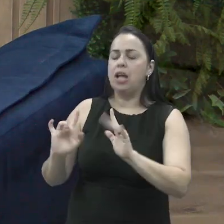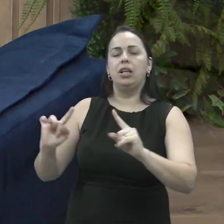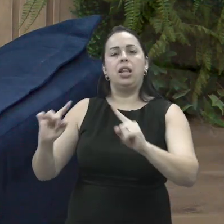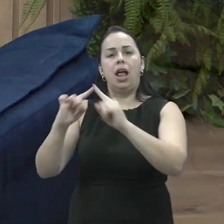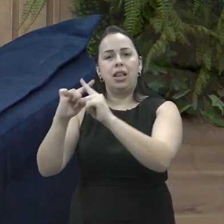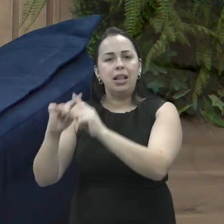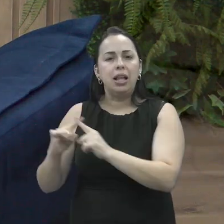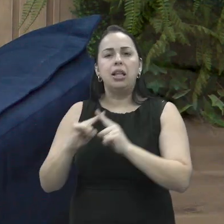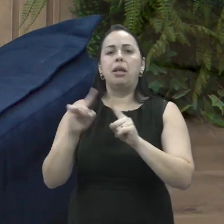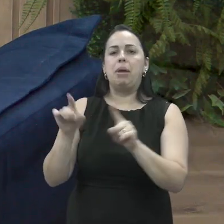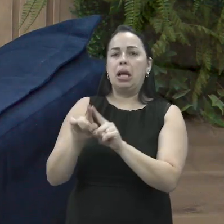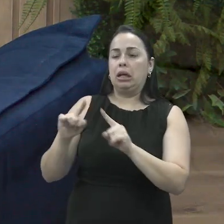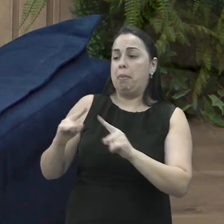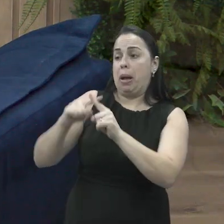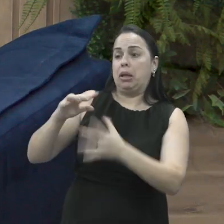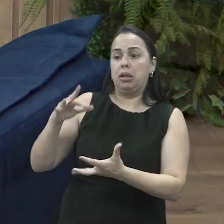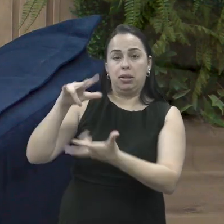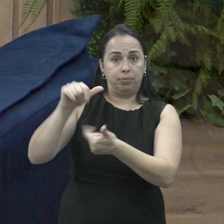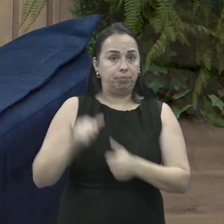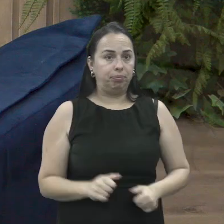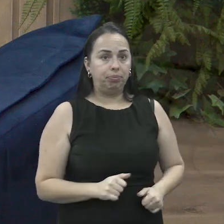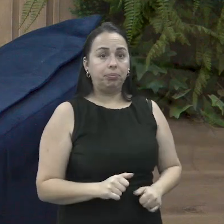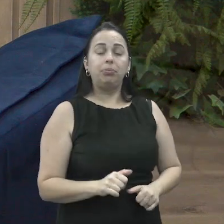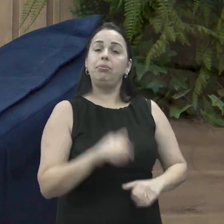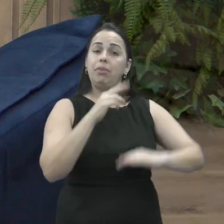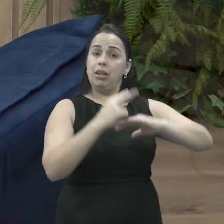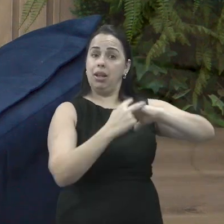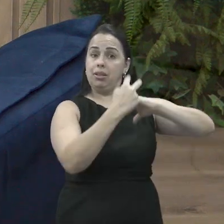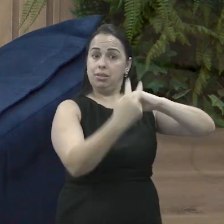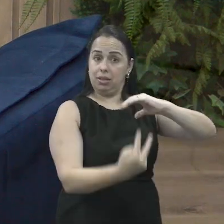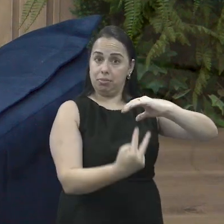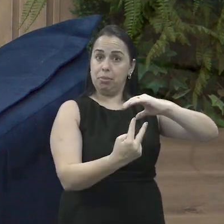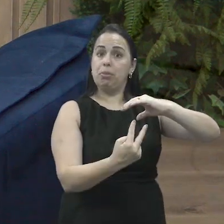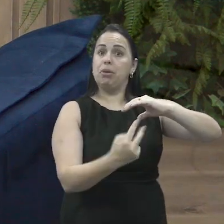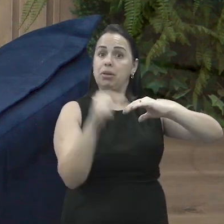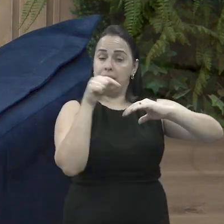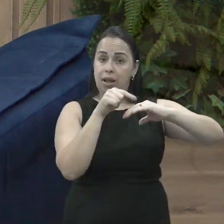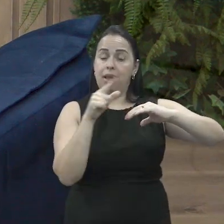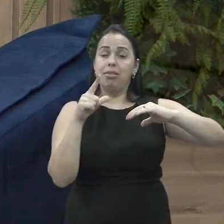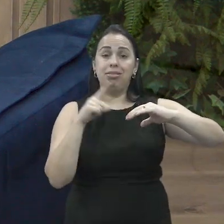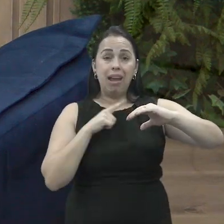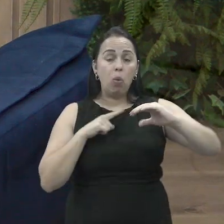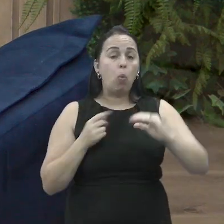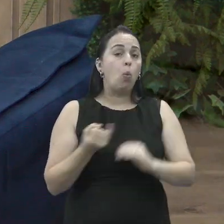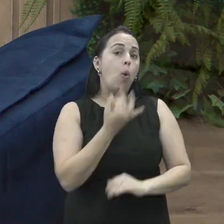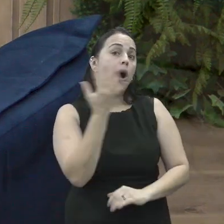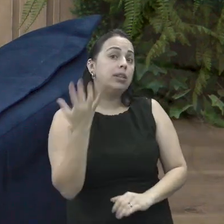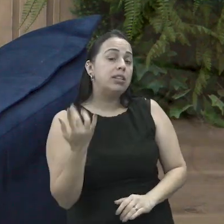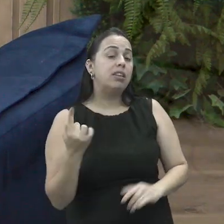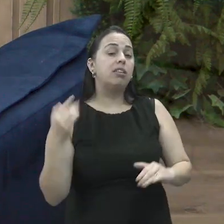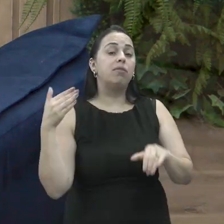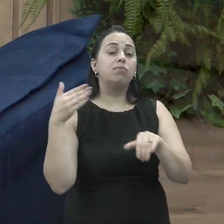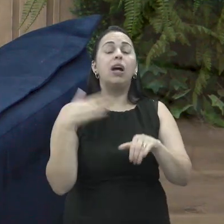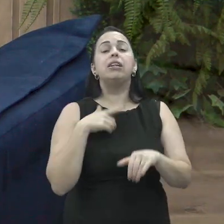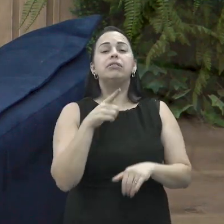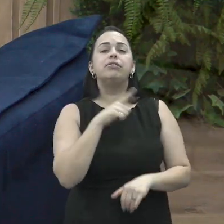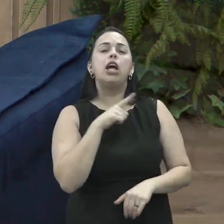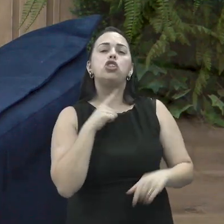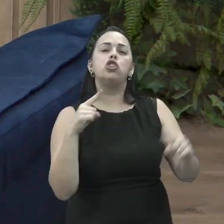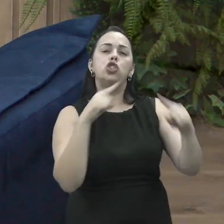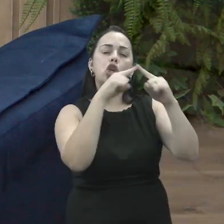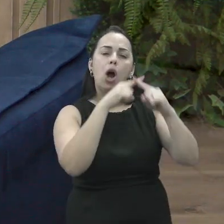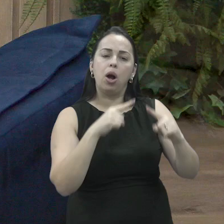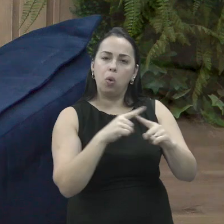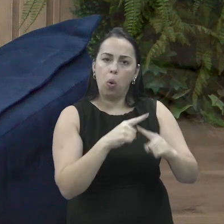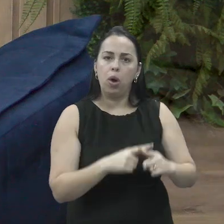campeonato brasileiro, campeonatos até internacionais. Nós temos a Arena, que mesmo em concessão, o quanto de jogos traz para cá, né?